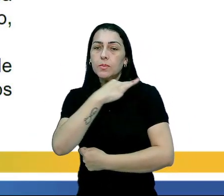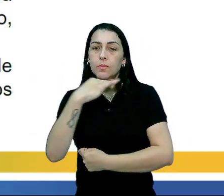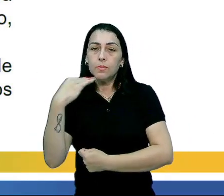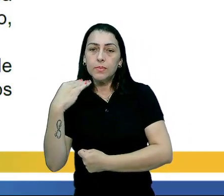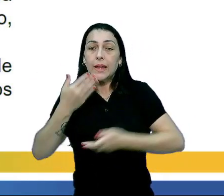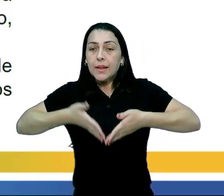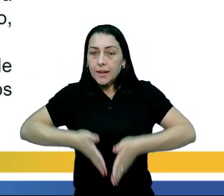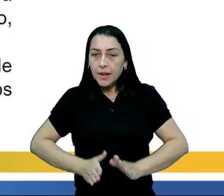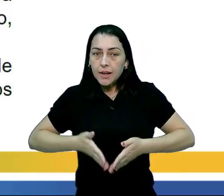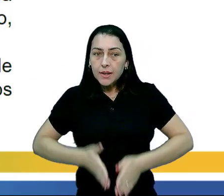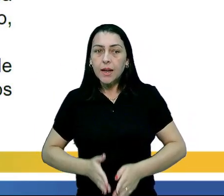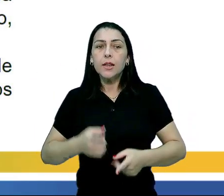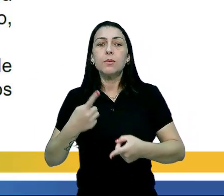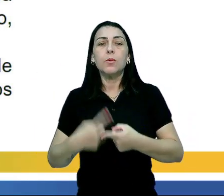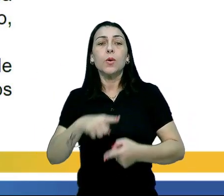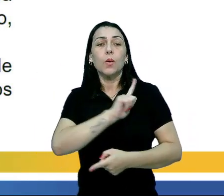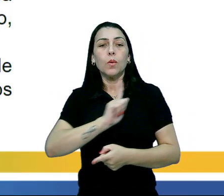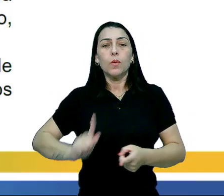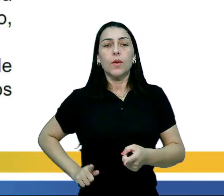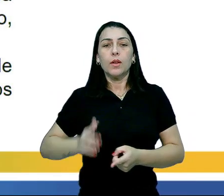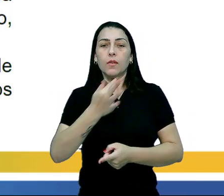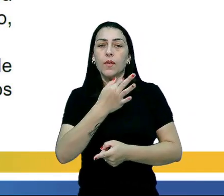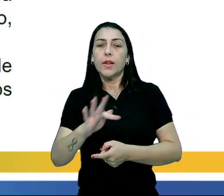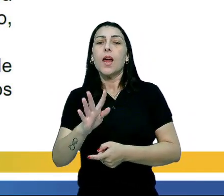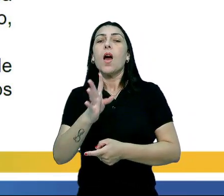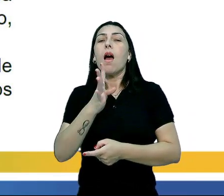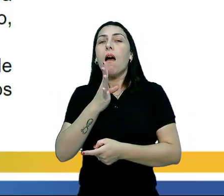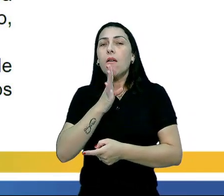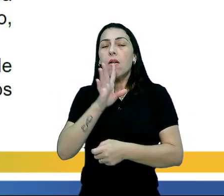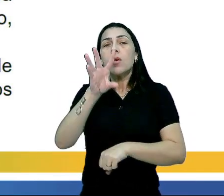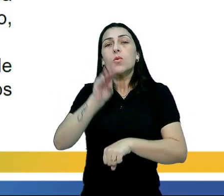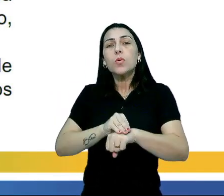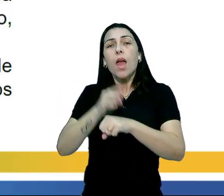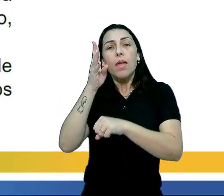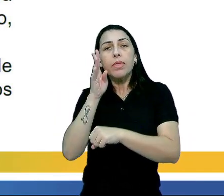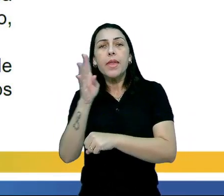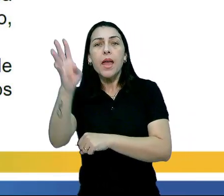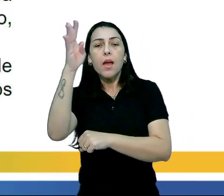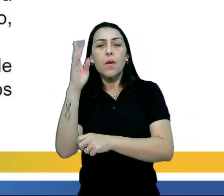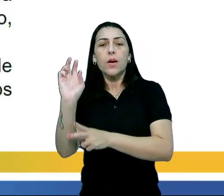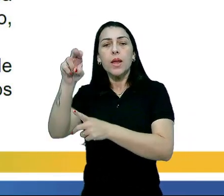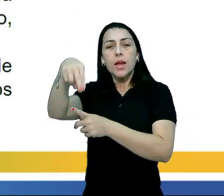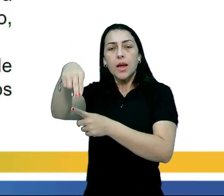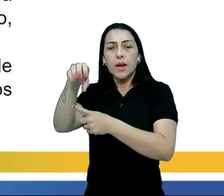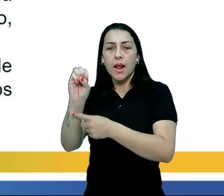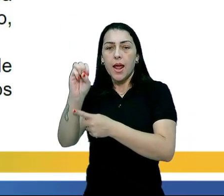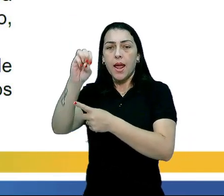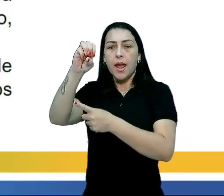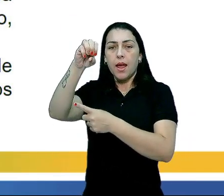políticas de controle de natalidade por parte do governo federal,